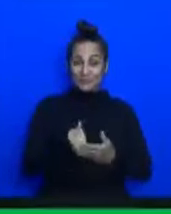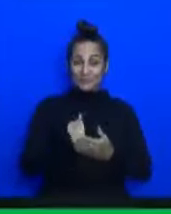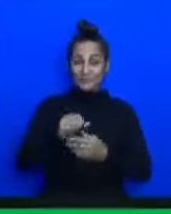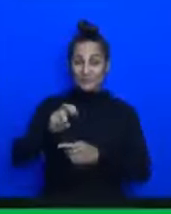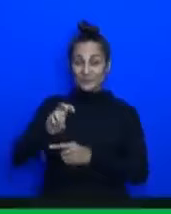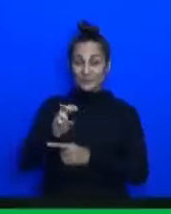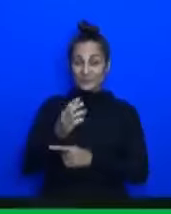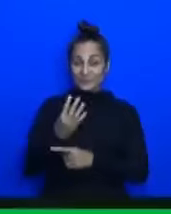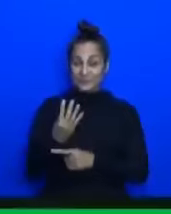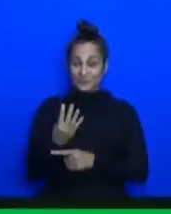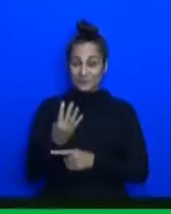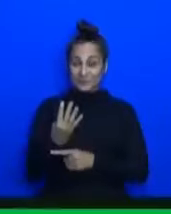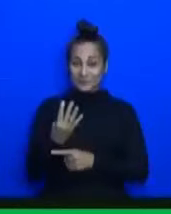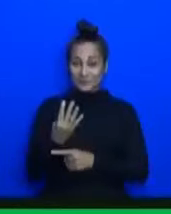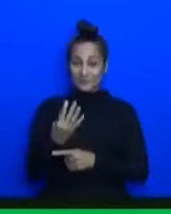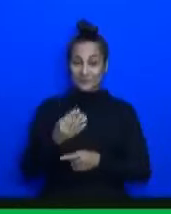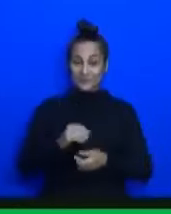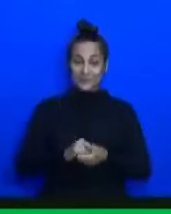54.